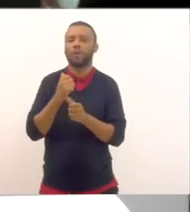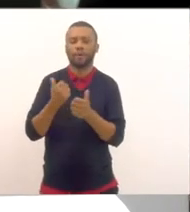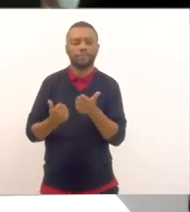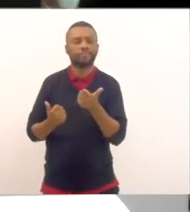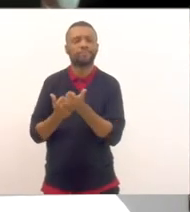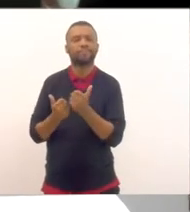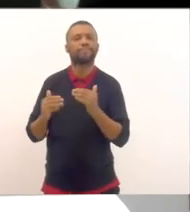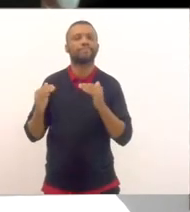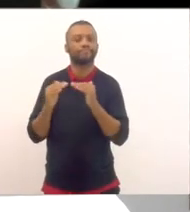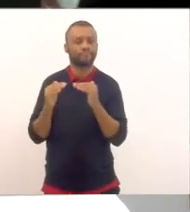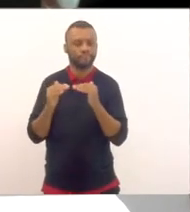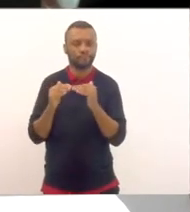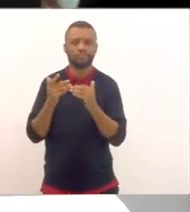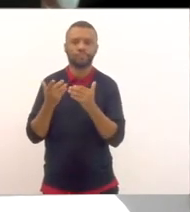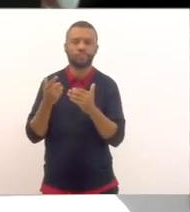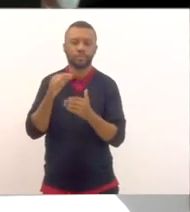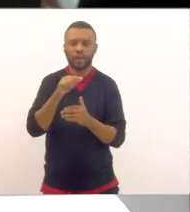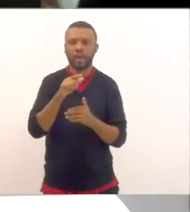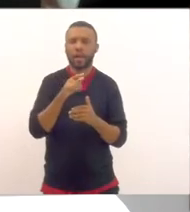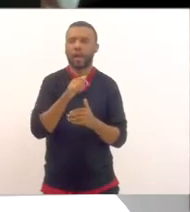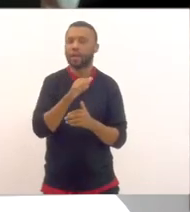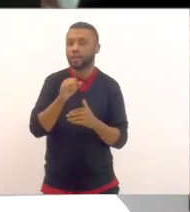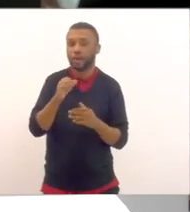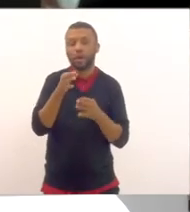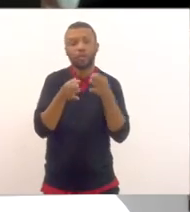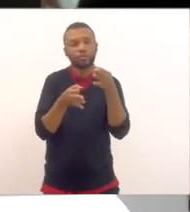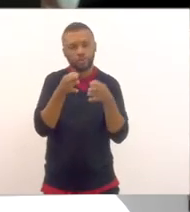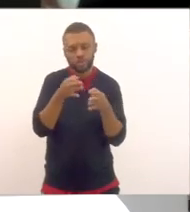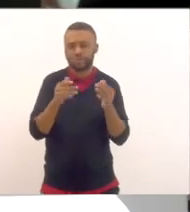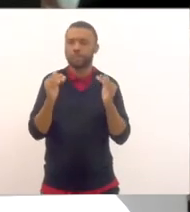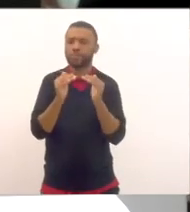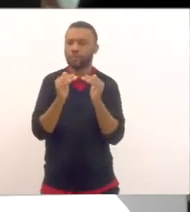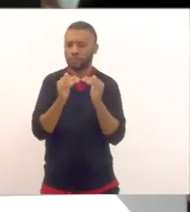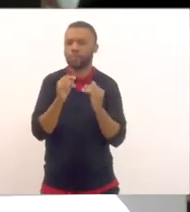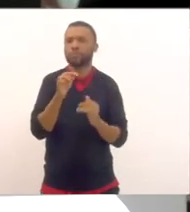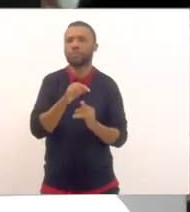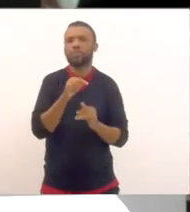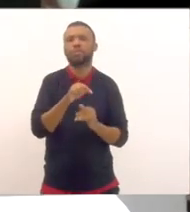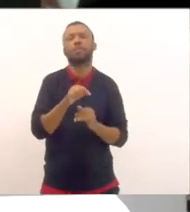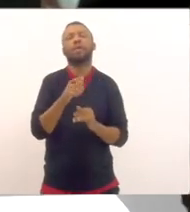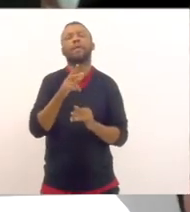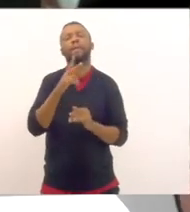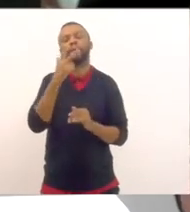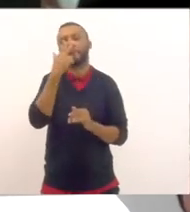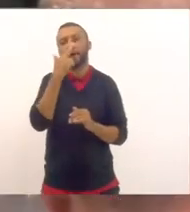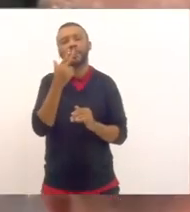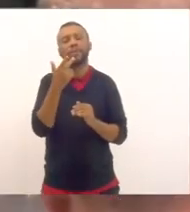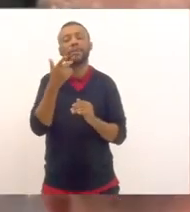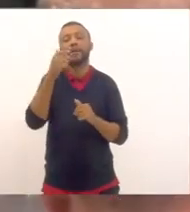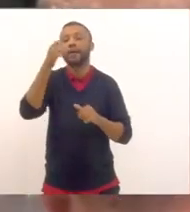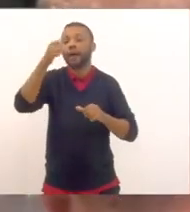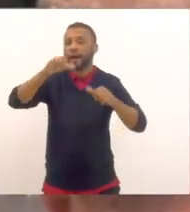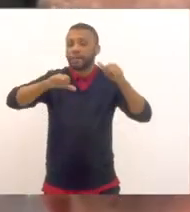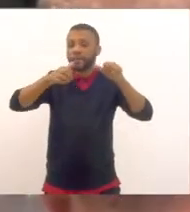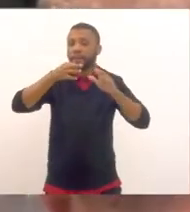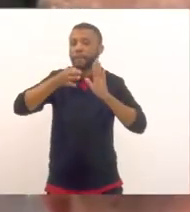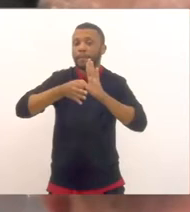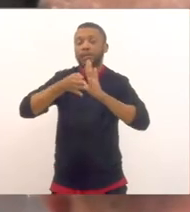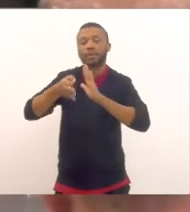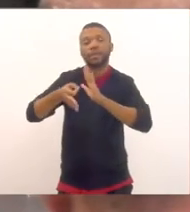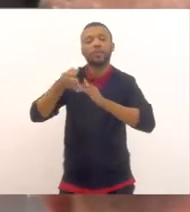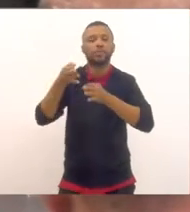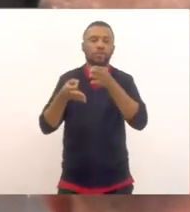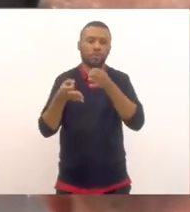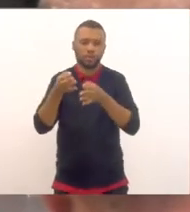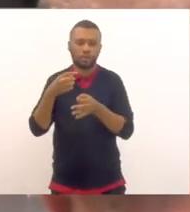da assessoria jurídica na Casa Civil e Aparentemente a última informação que eu tenho esse parecer jurídico da casa civil a